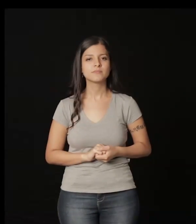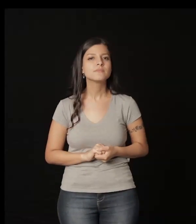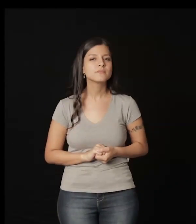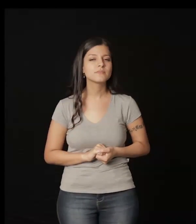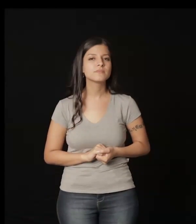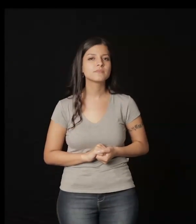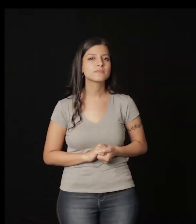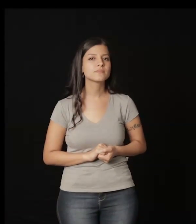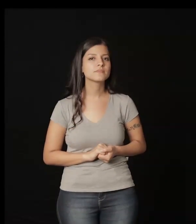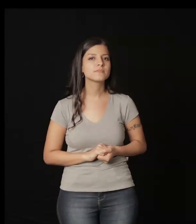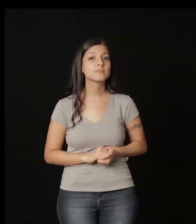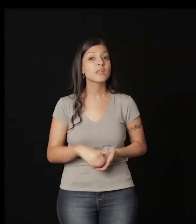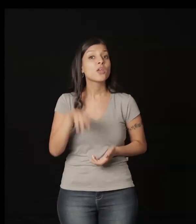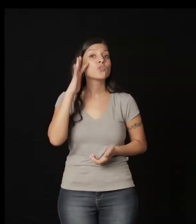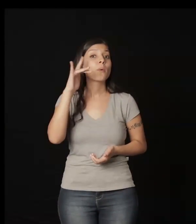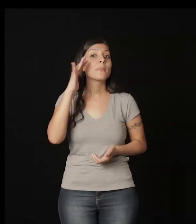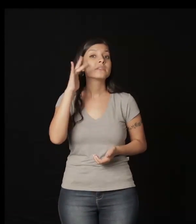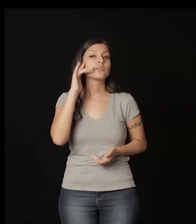Eu estou pensando aqui,